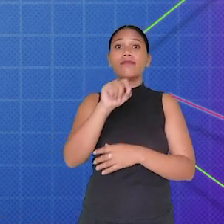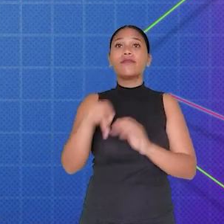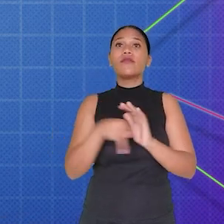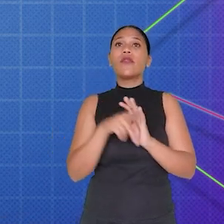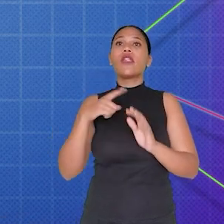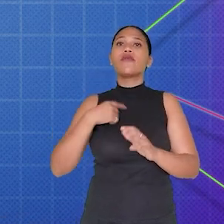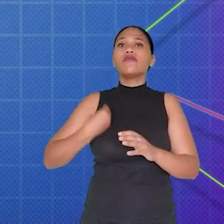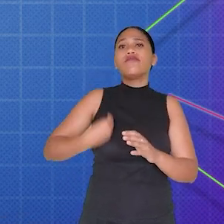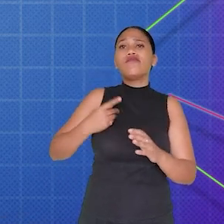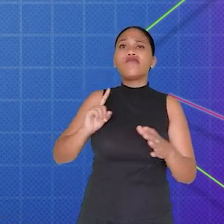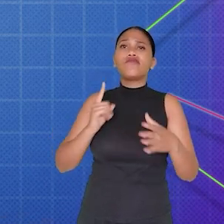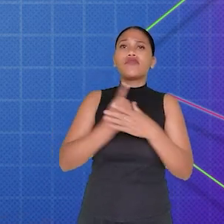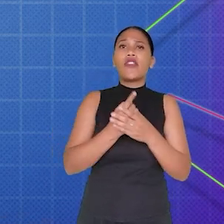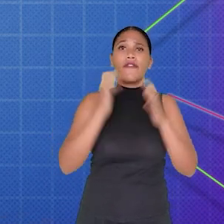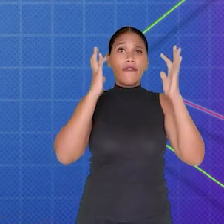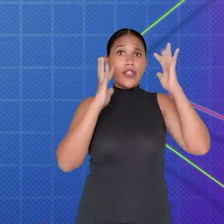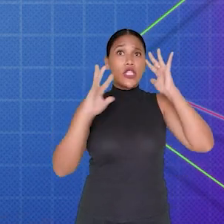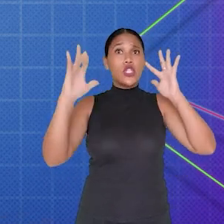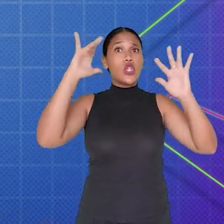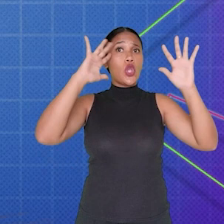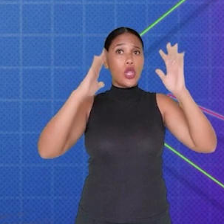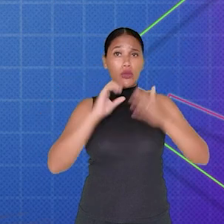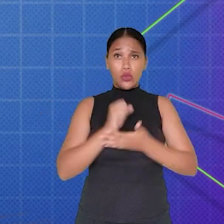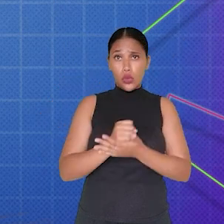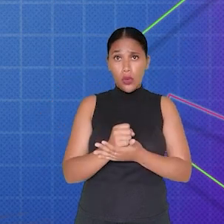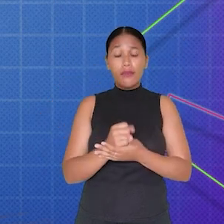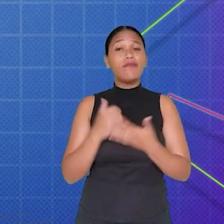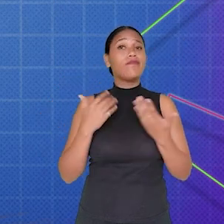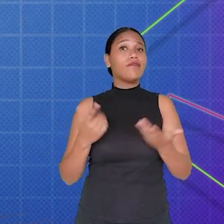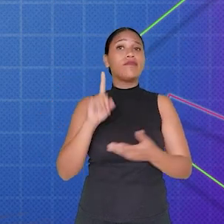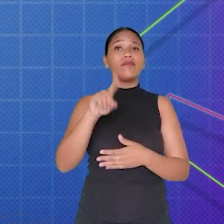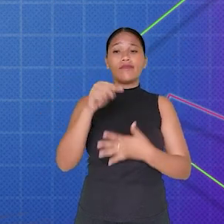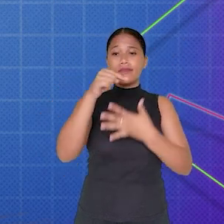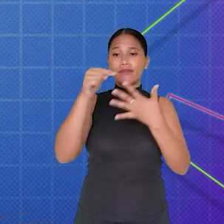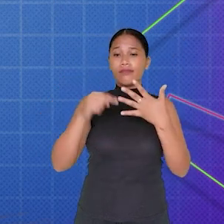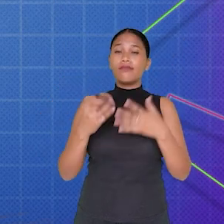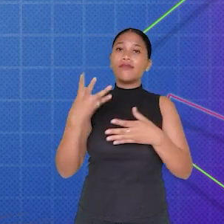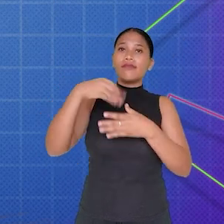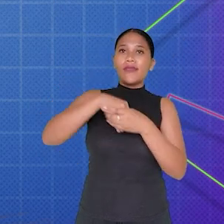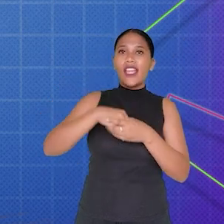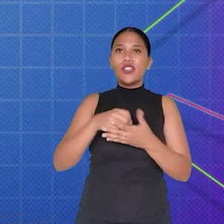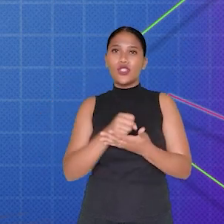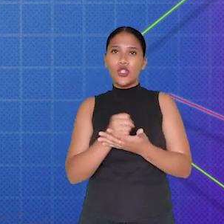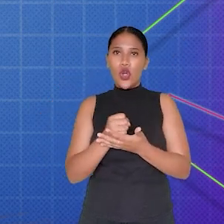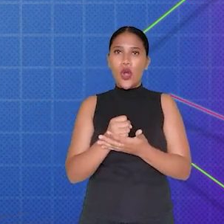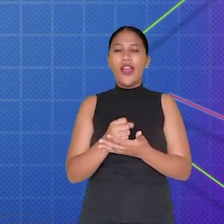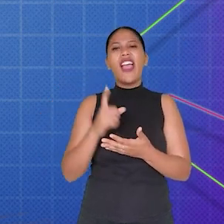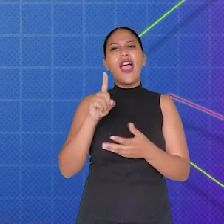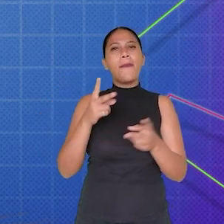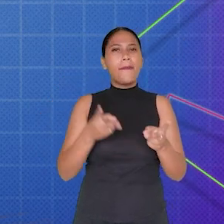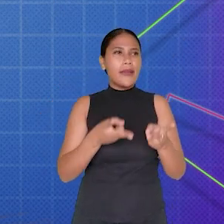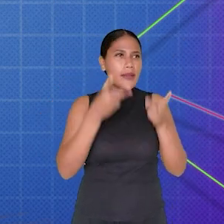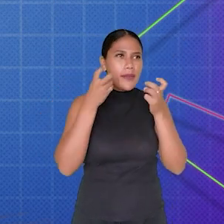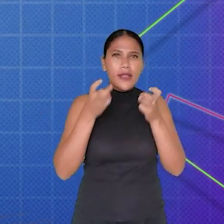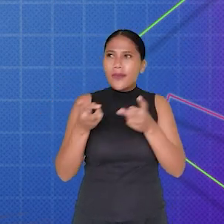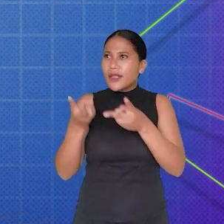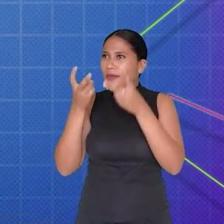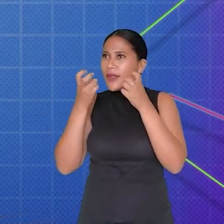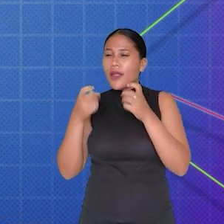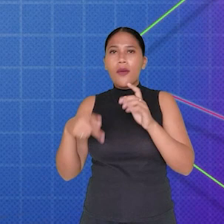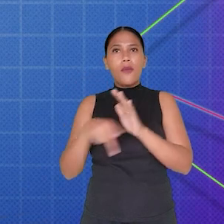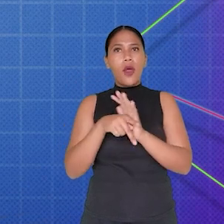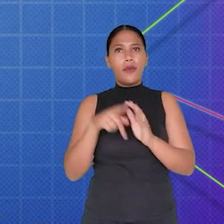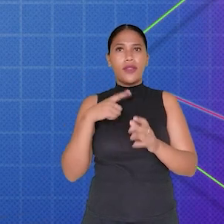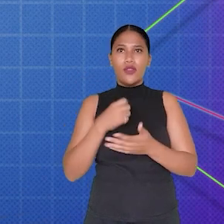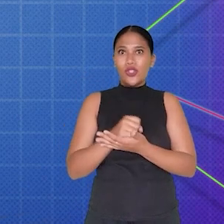elementos diegéticos são aqueles que fazem parte de um universo ficcional do jogo, ou seja, são elementos que existem dentro do jogo e são